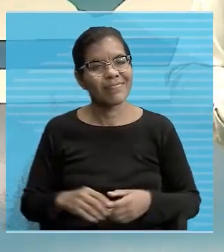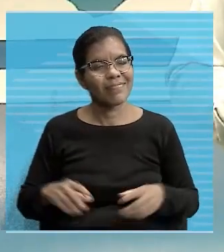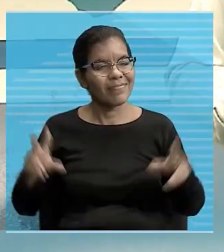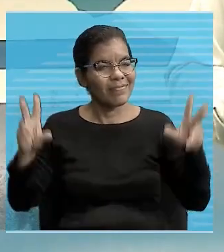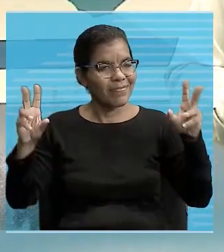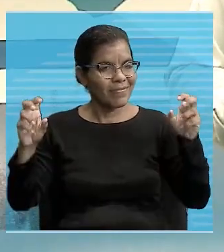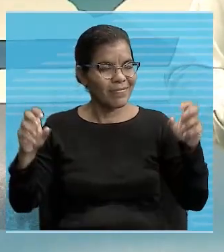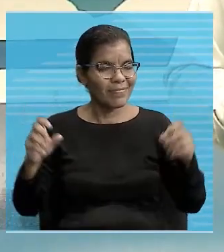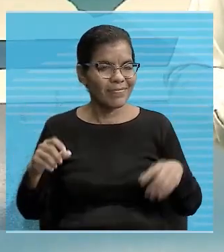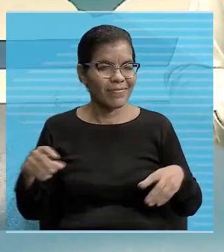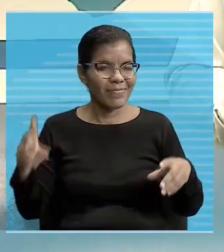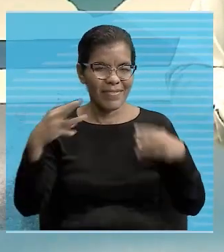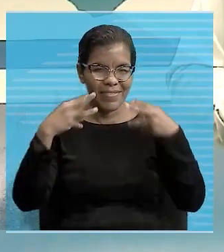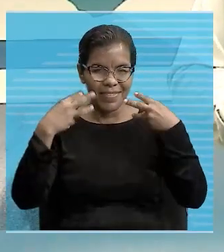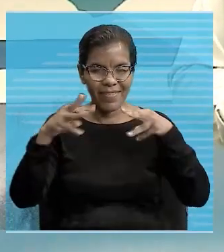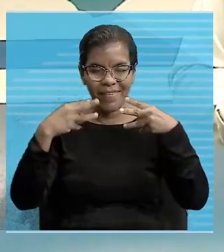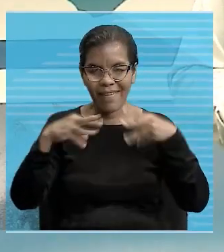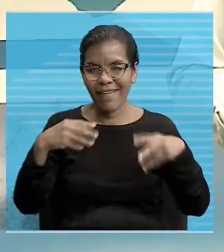sobre marketing